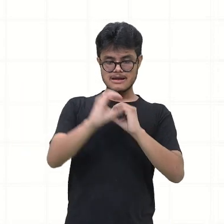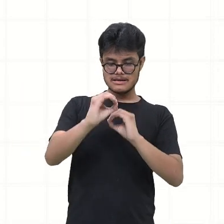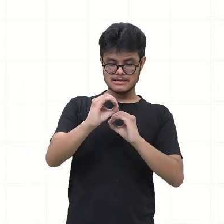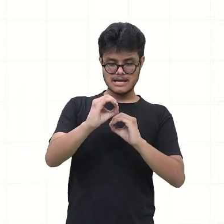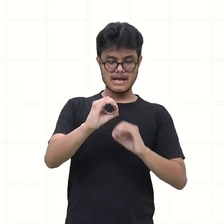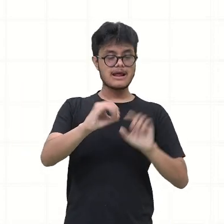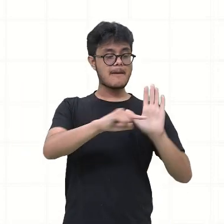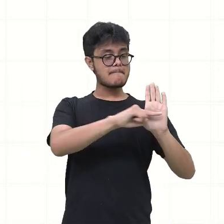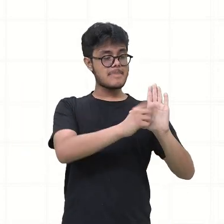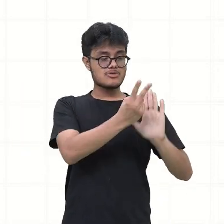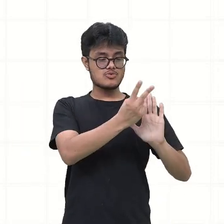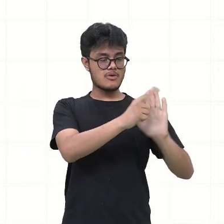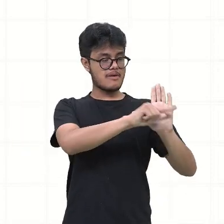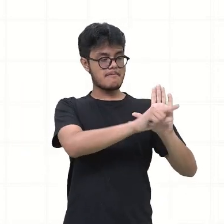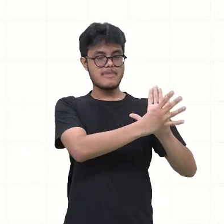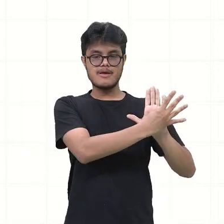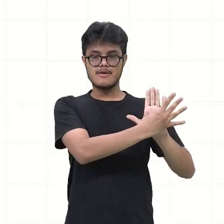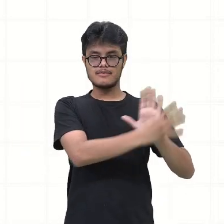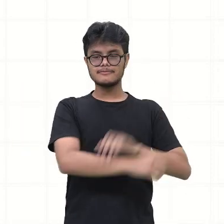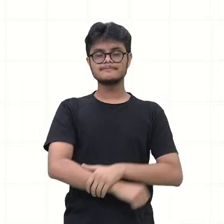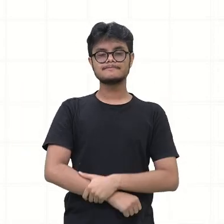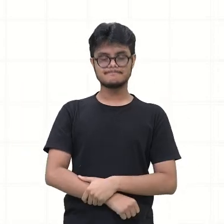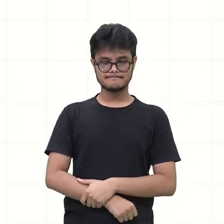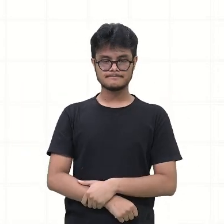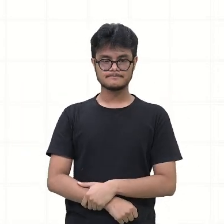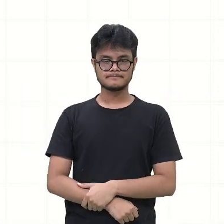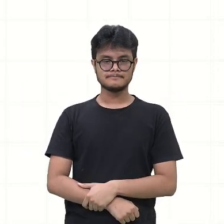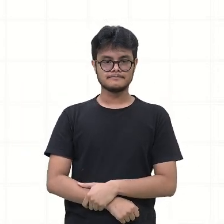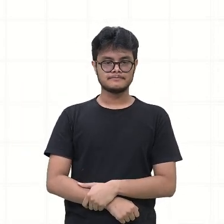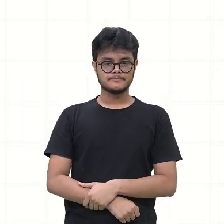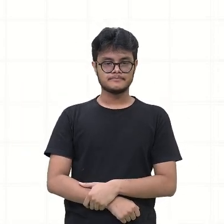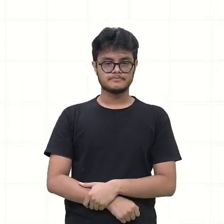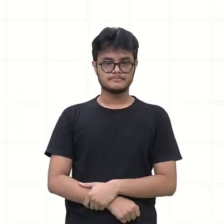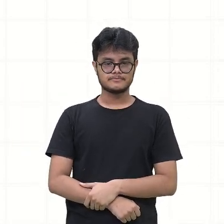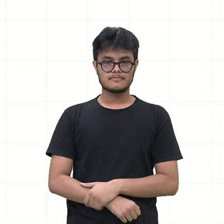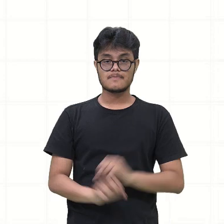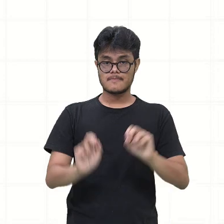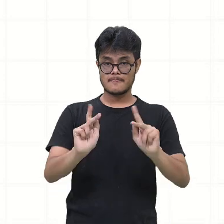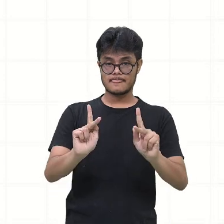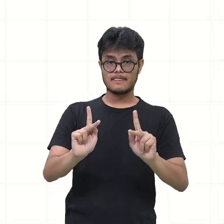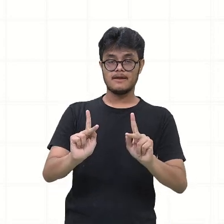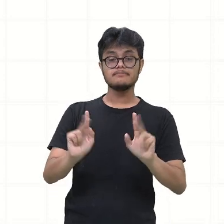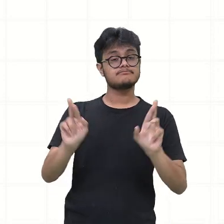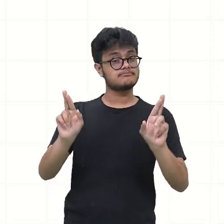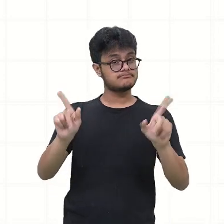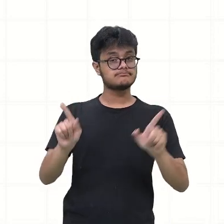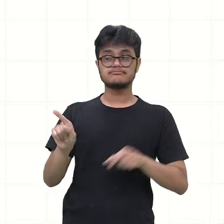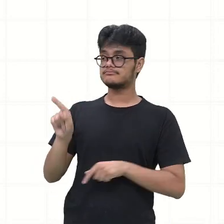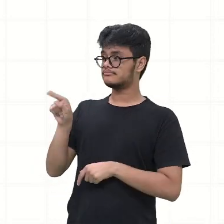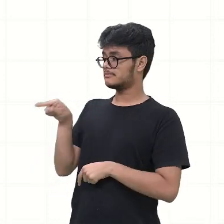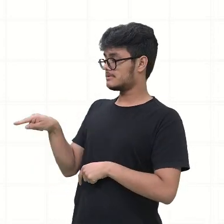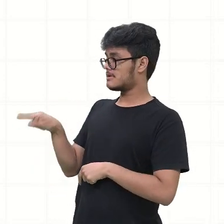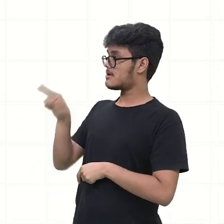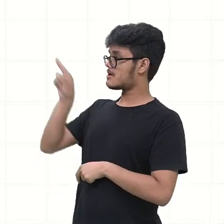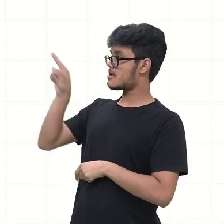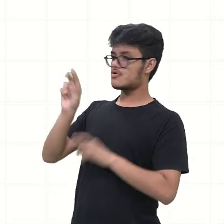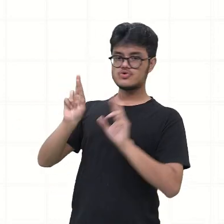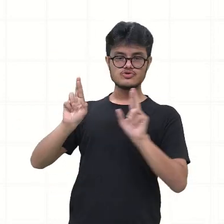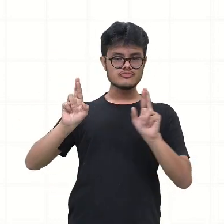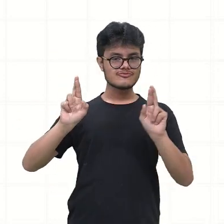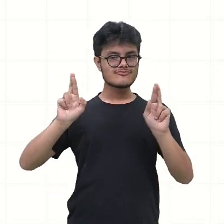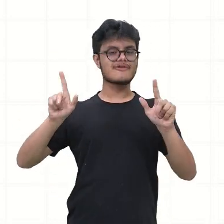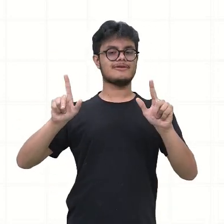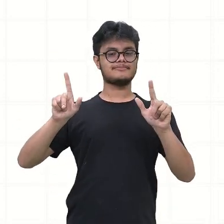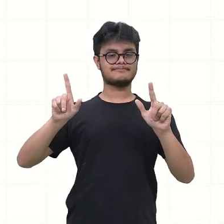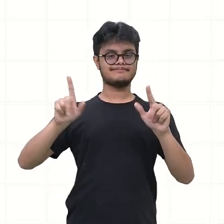ponto, eu andei 2 unidades. Na verdade, por exemplo, do 0 para o A, eu andei